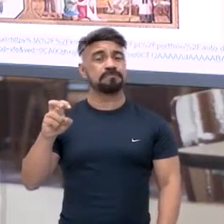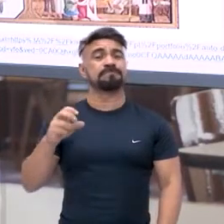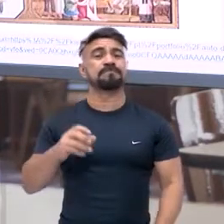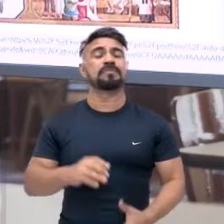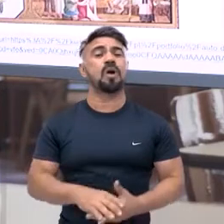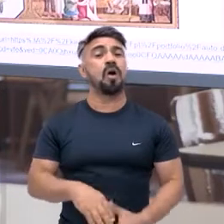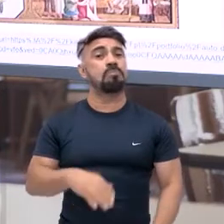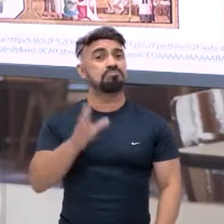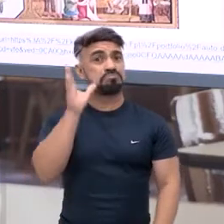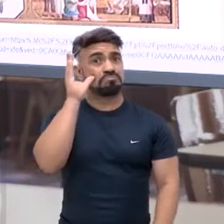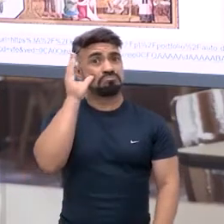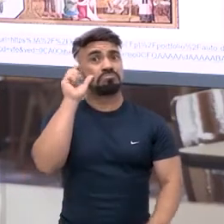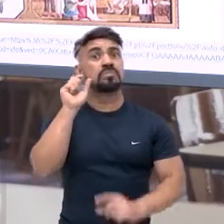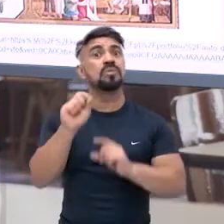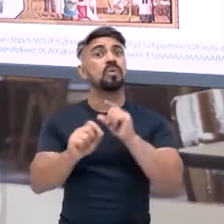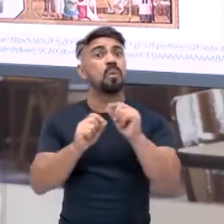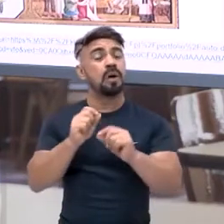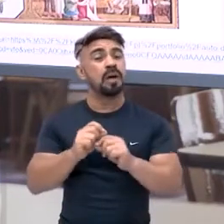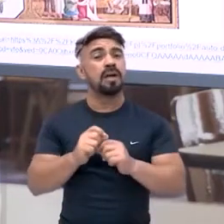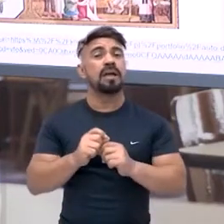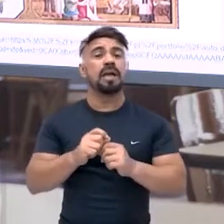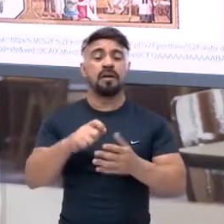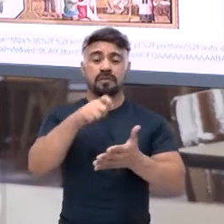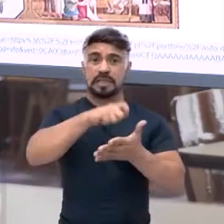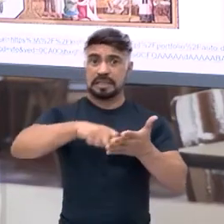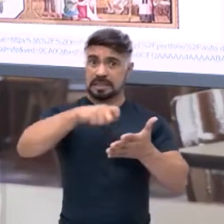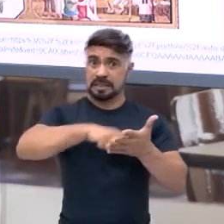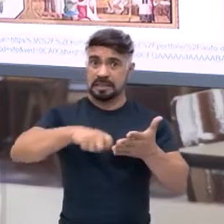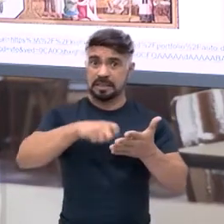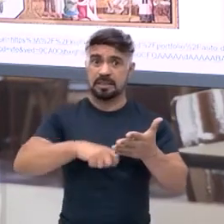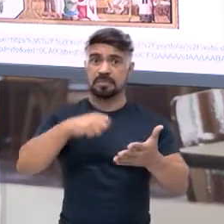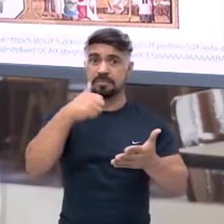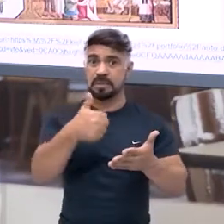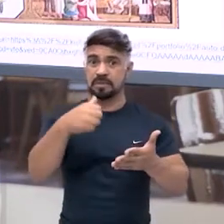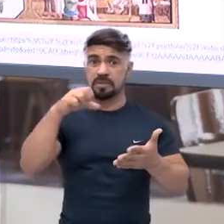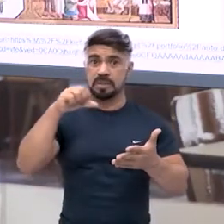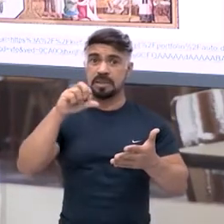1955. E olha a curiosidade, ela foi escrita em